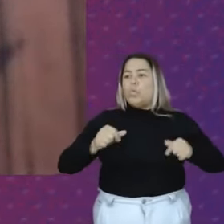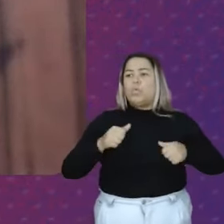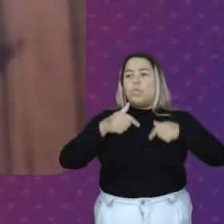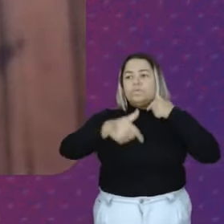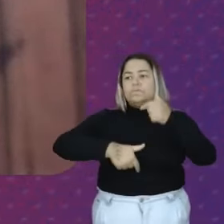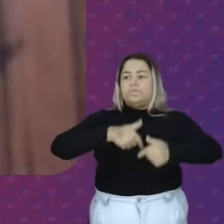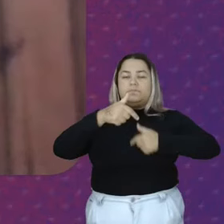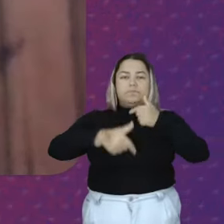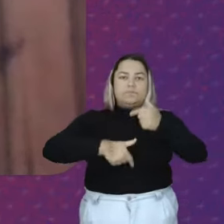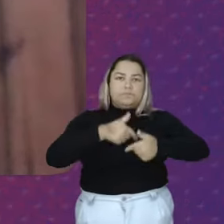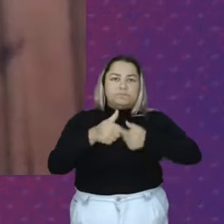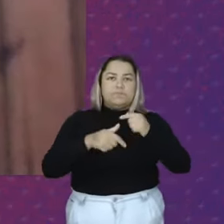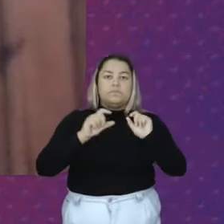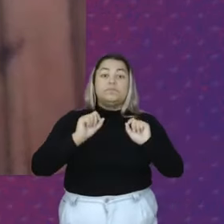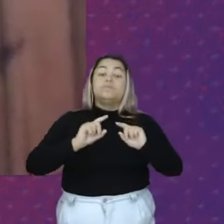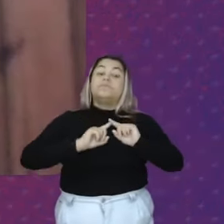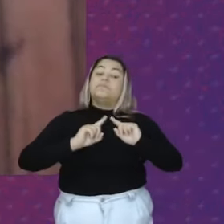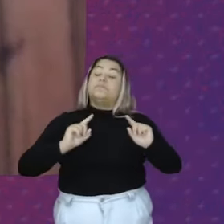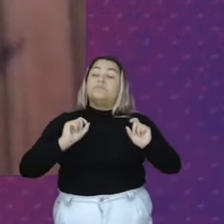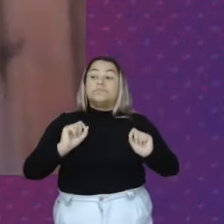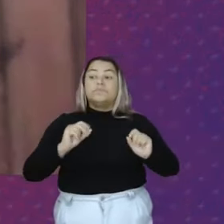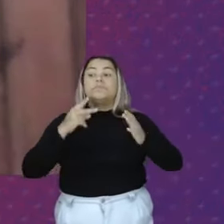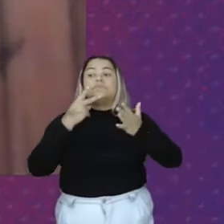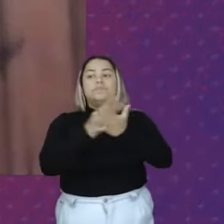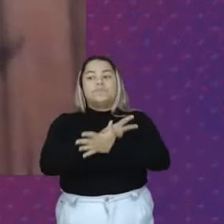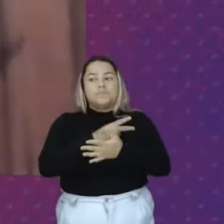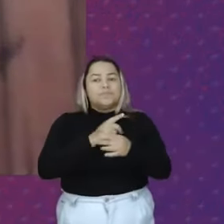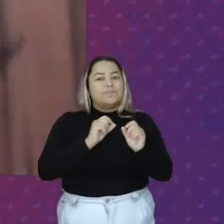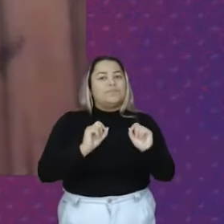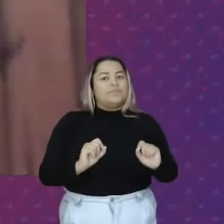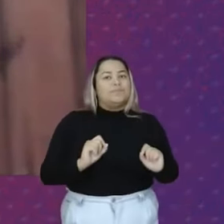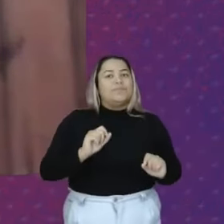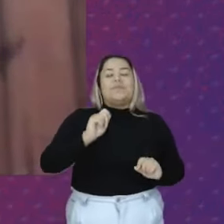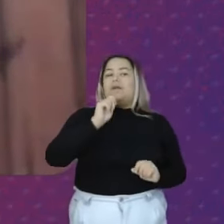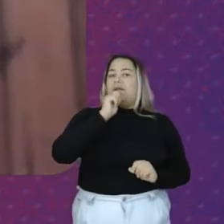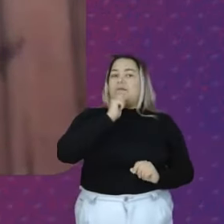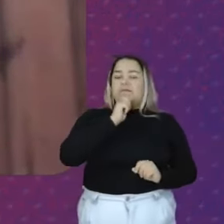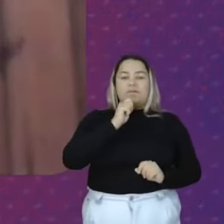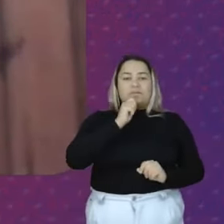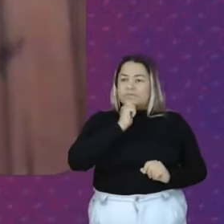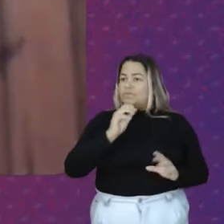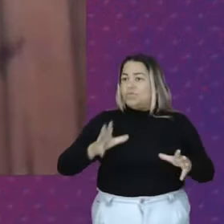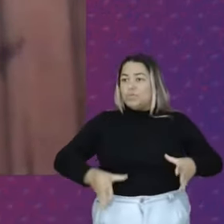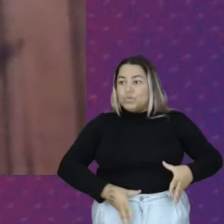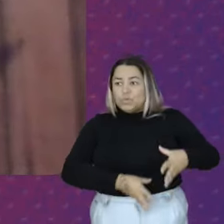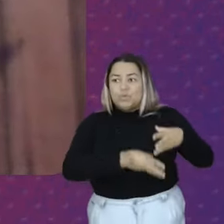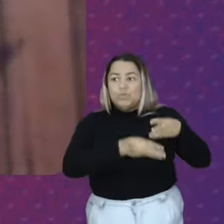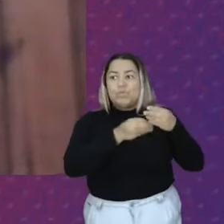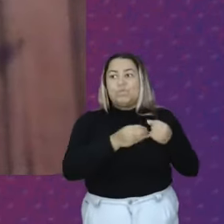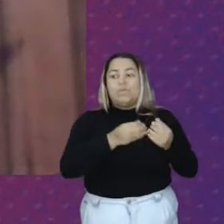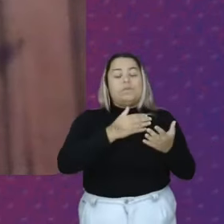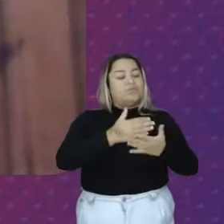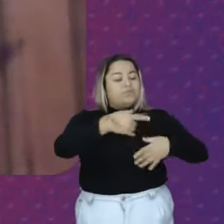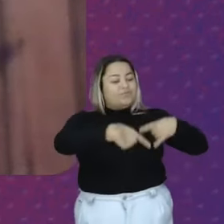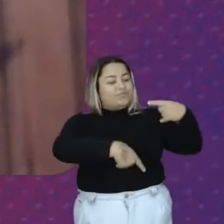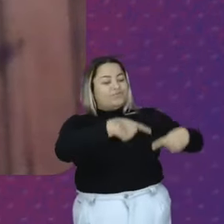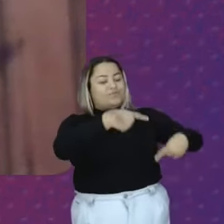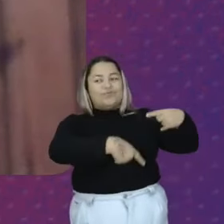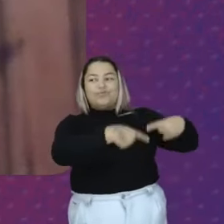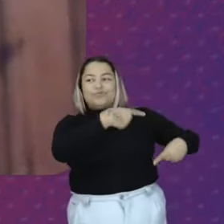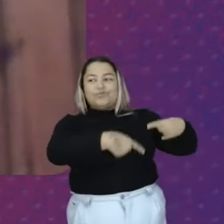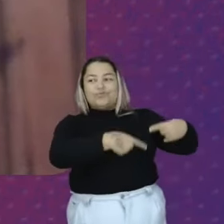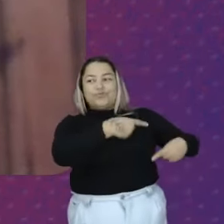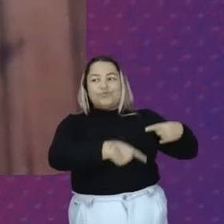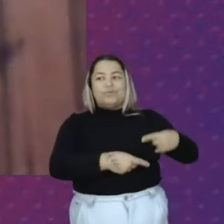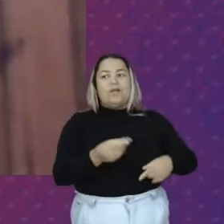em cima dela mas como é que se diz assim ela ainda não foi completamente implementada ela começou a ser discutida naquela época